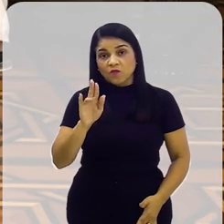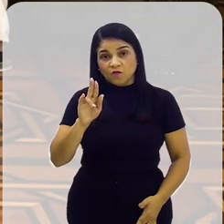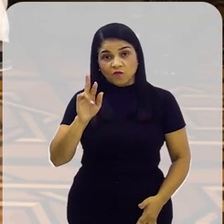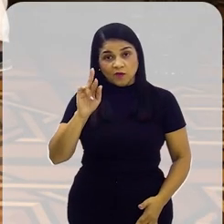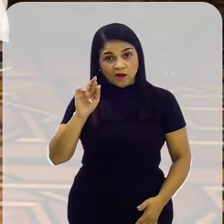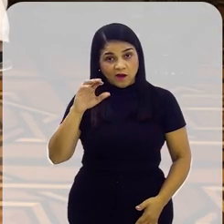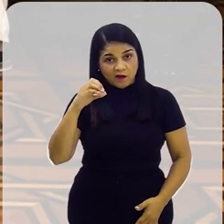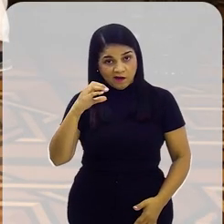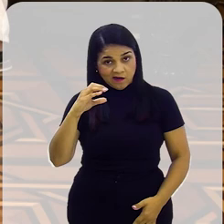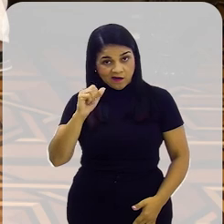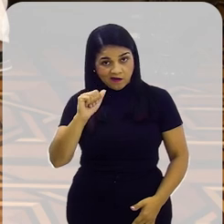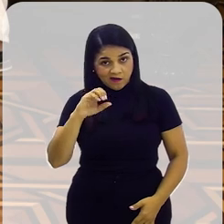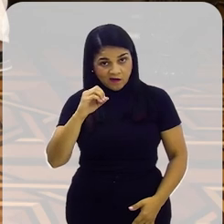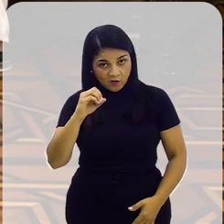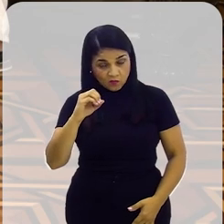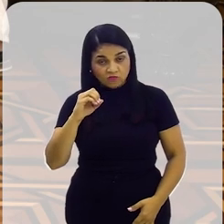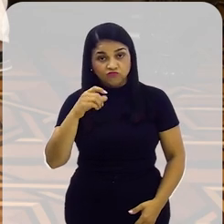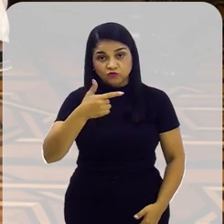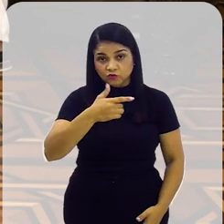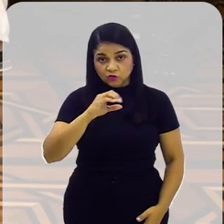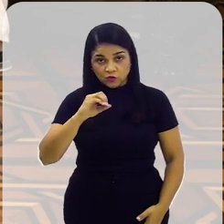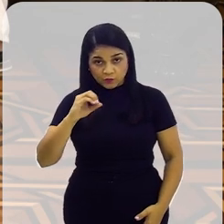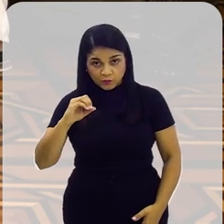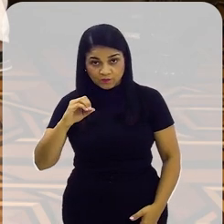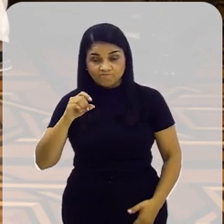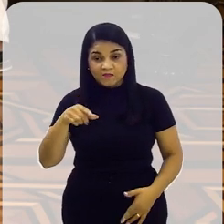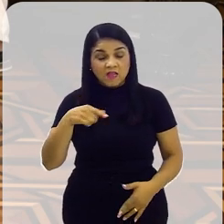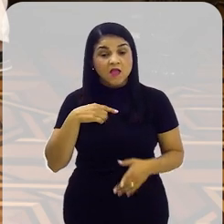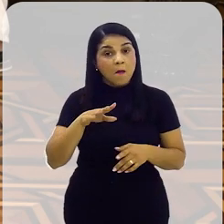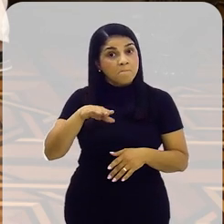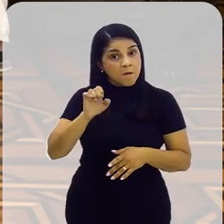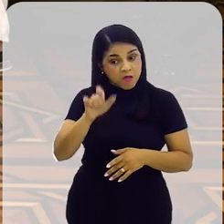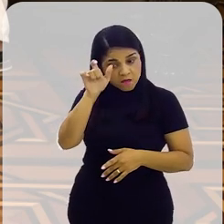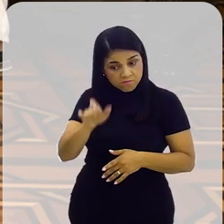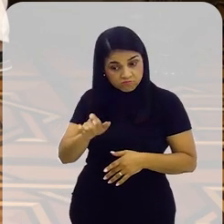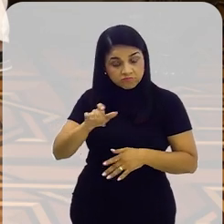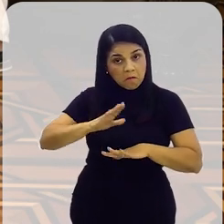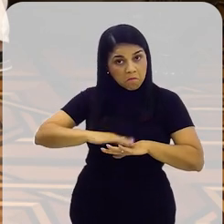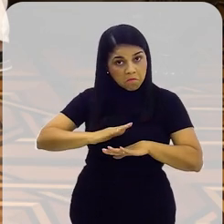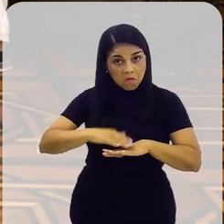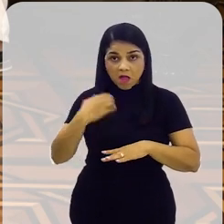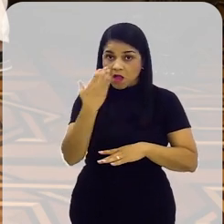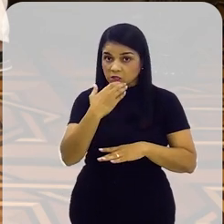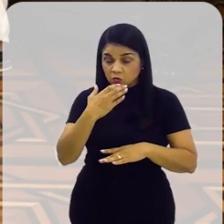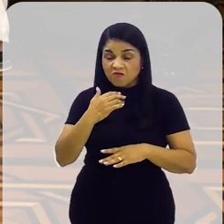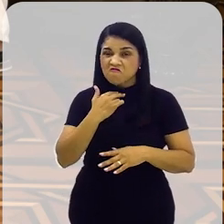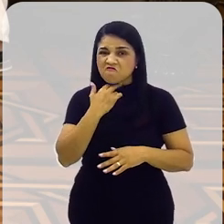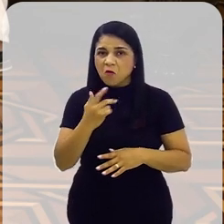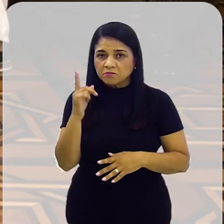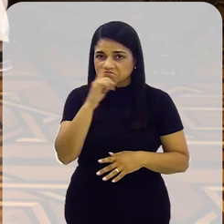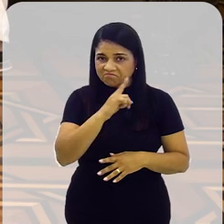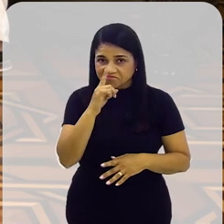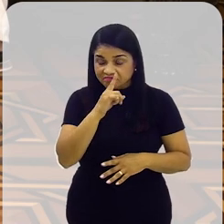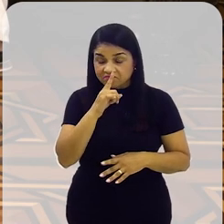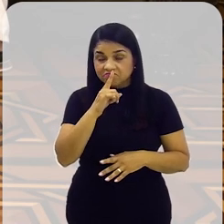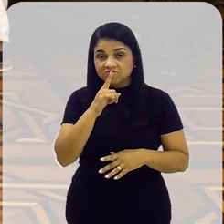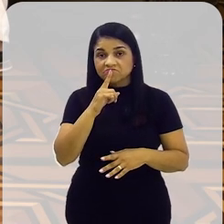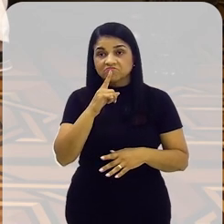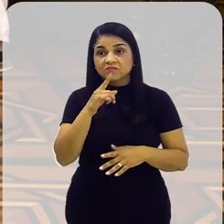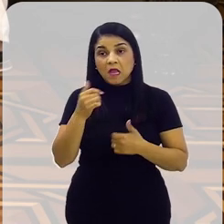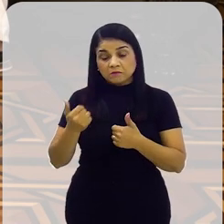era mãe, que também é compositora. Acontece alguma coisa com a voz, nada dá certo naquele momento, e